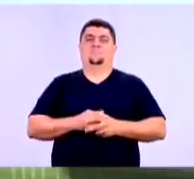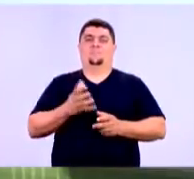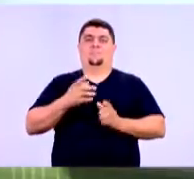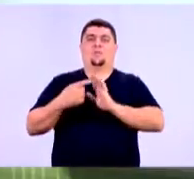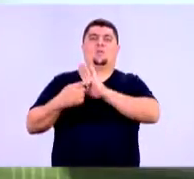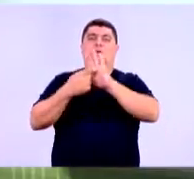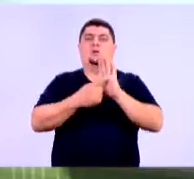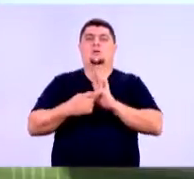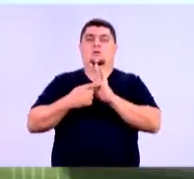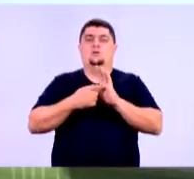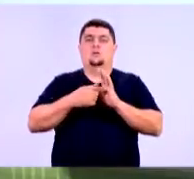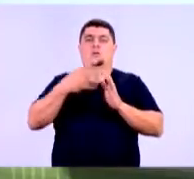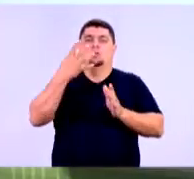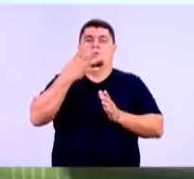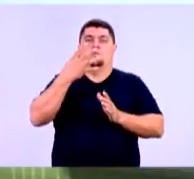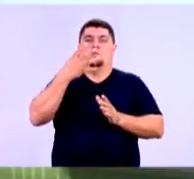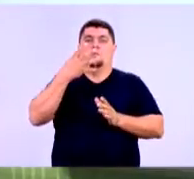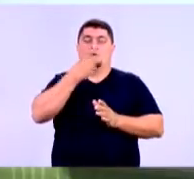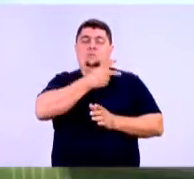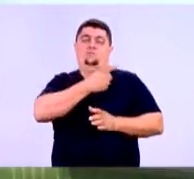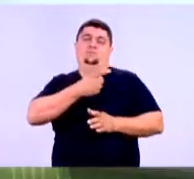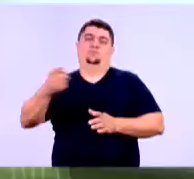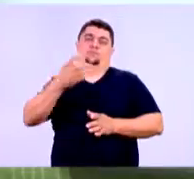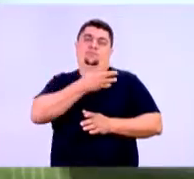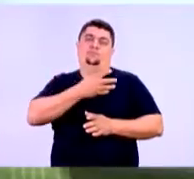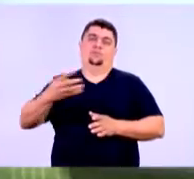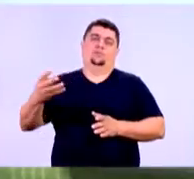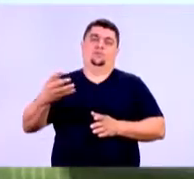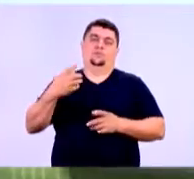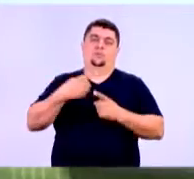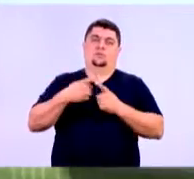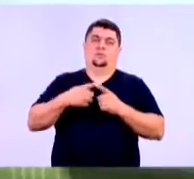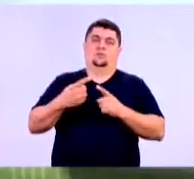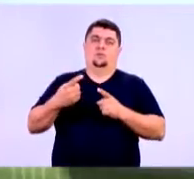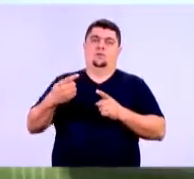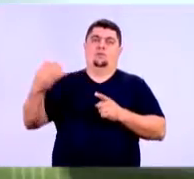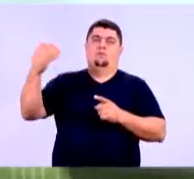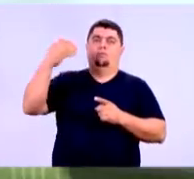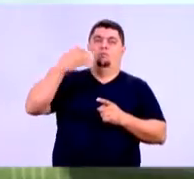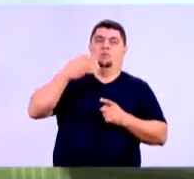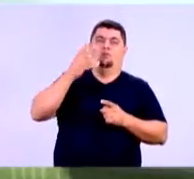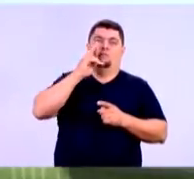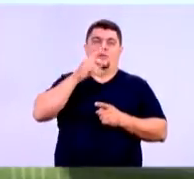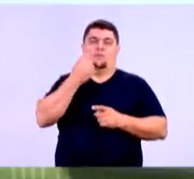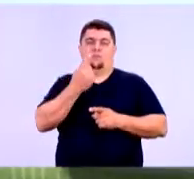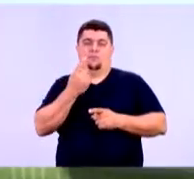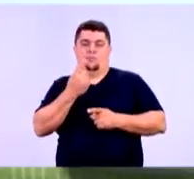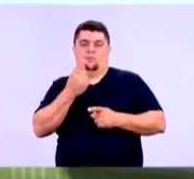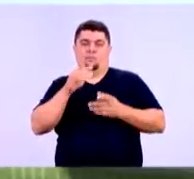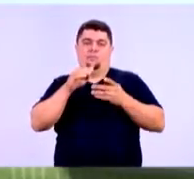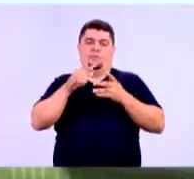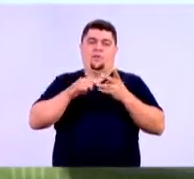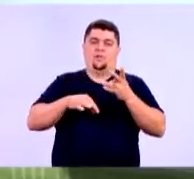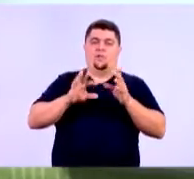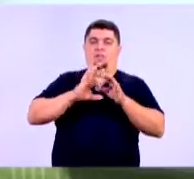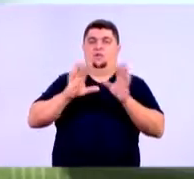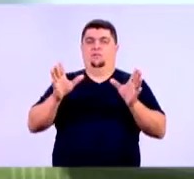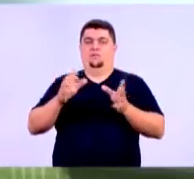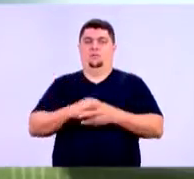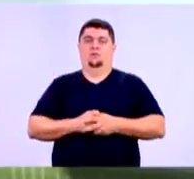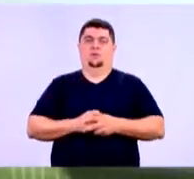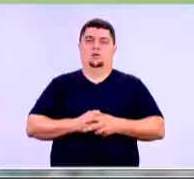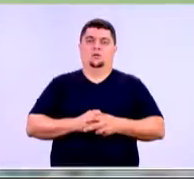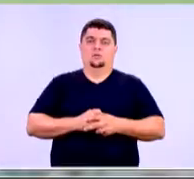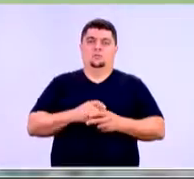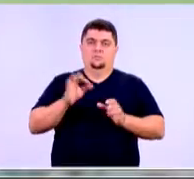apresentada em apenas 4 semanas, só para vocês não virem para o polo, assistir uma aula e depois ficar com a aula vaga, né? Isso. Então